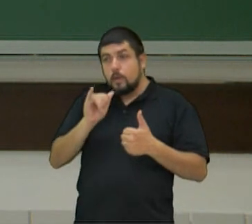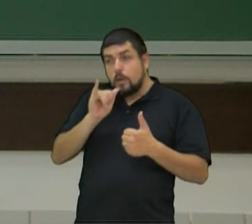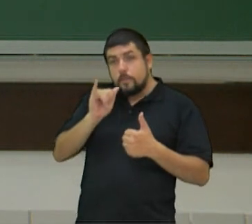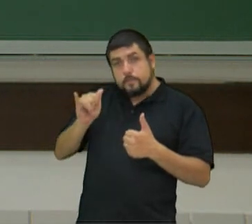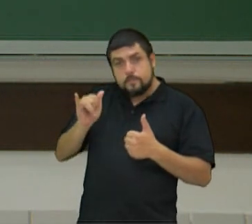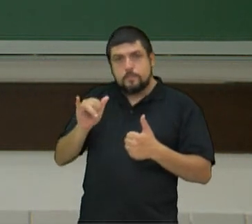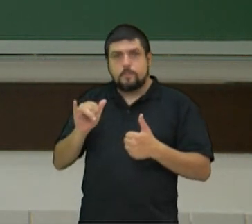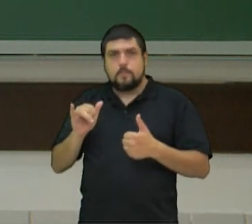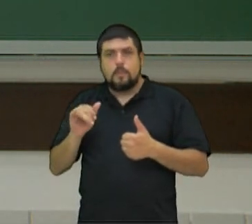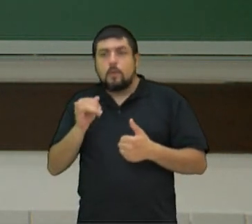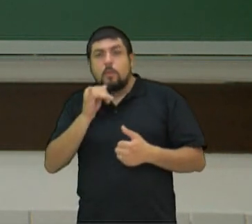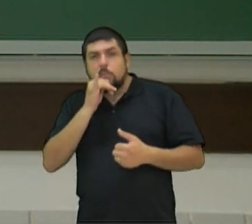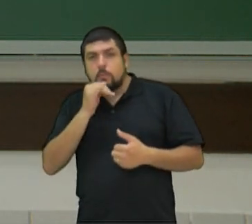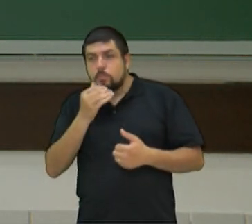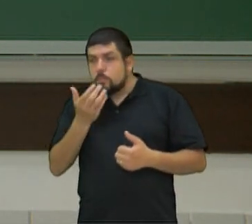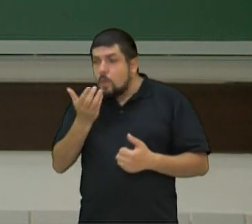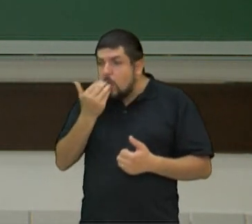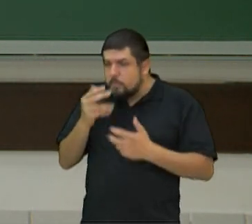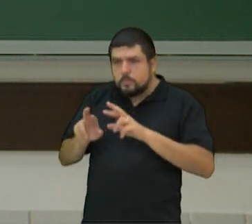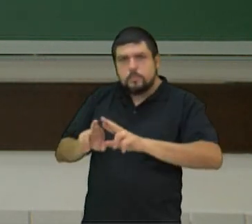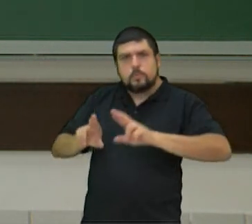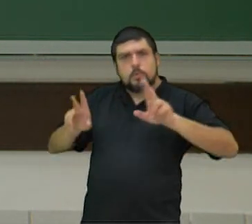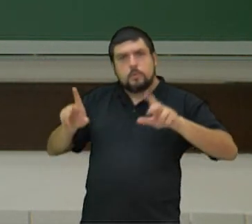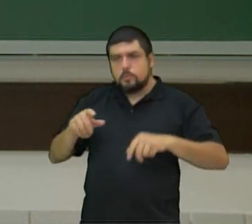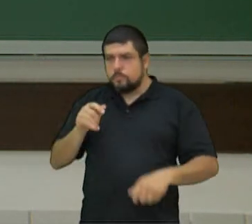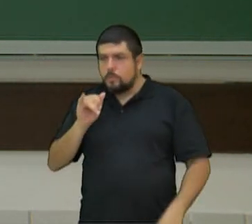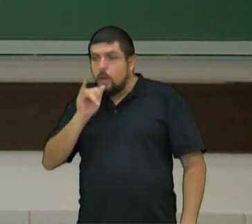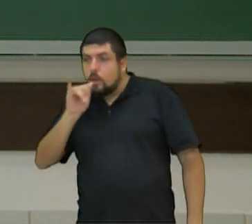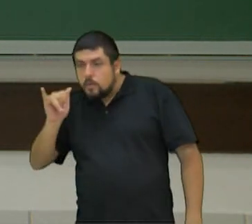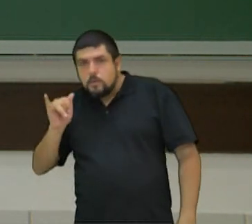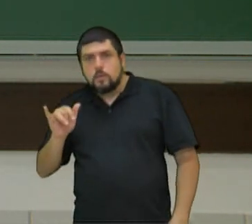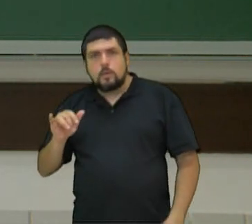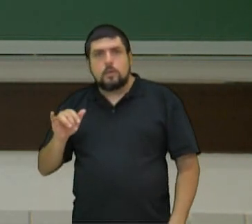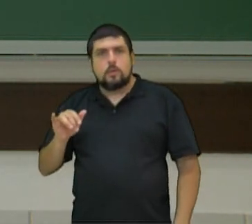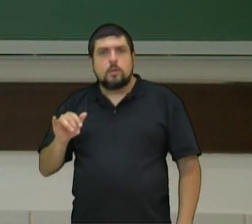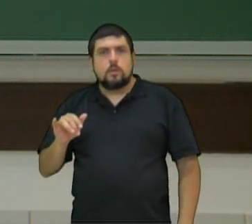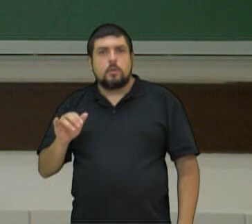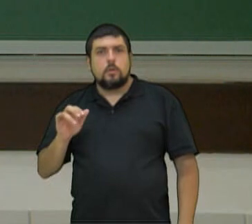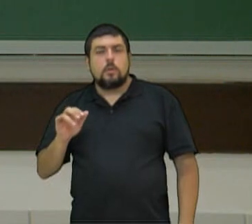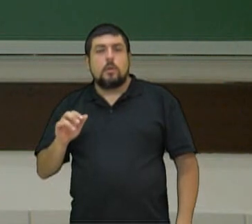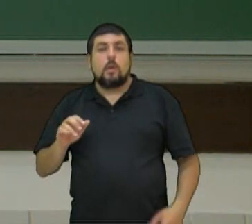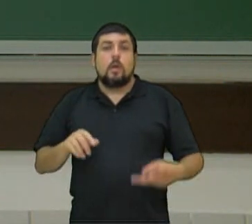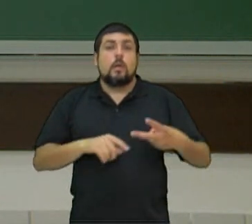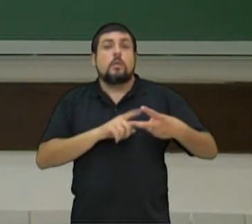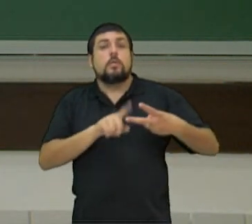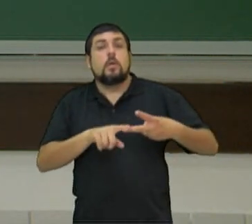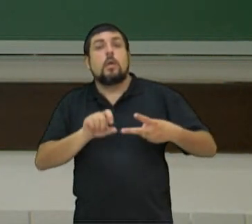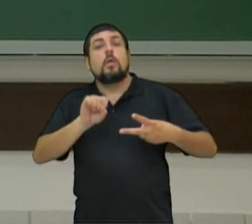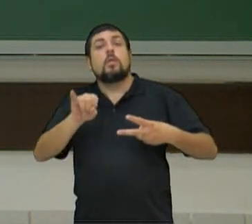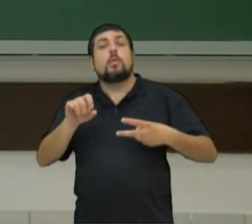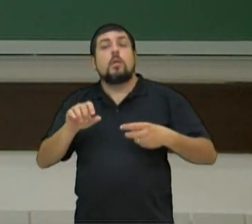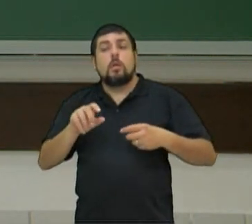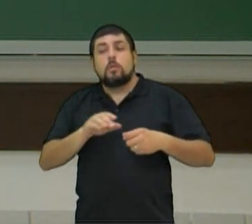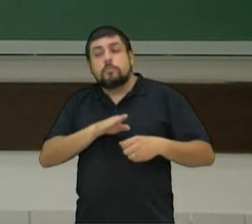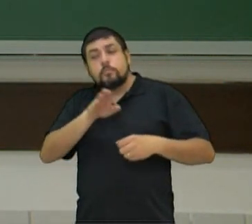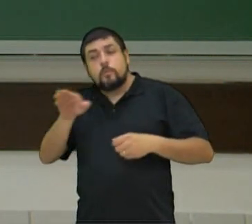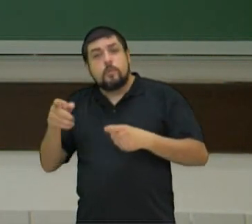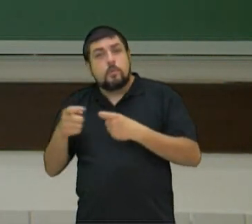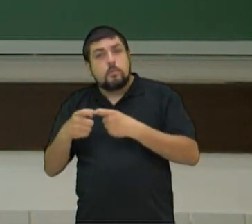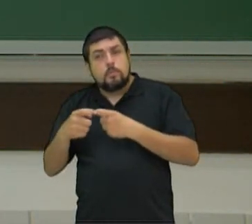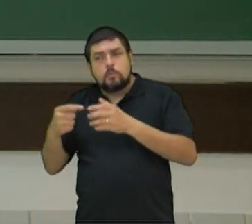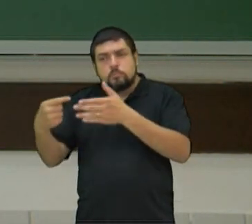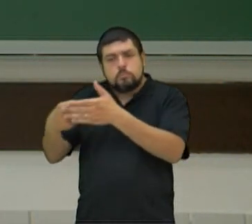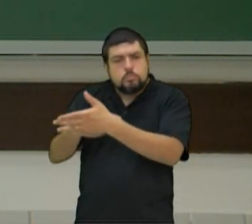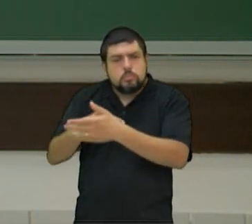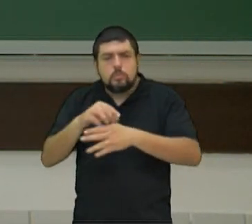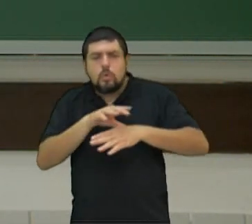alguma coisa diferente, que ela é alérgica, se ela vai, por exemplo, a um restaurante. Se ela vai ao médico, o médico vai perguntar se ela é alérgica a algum medicamento,